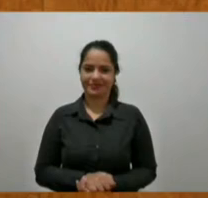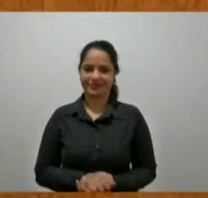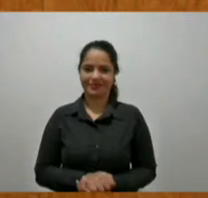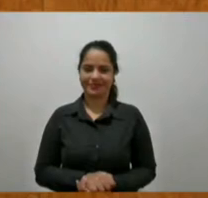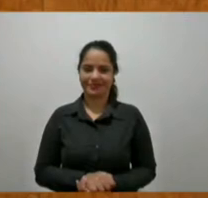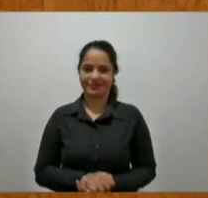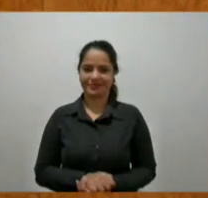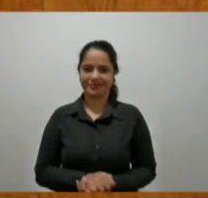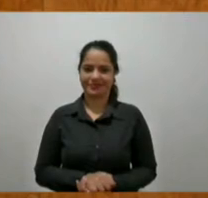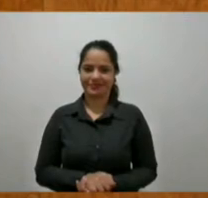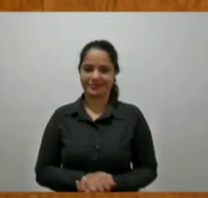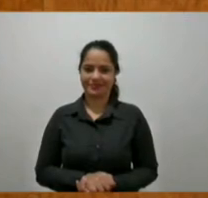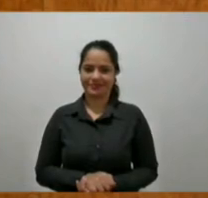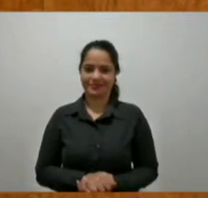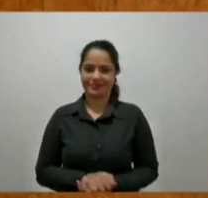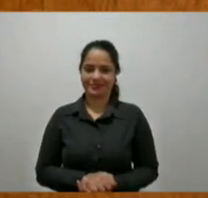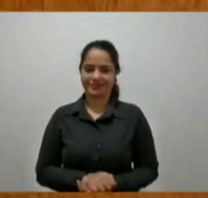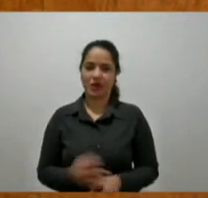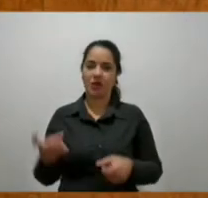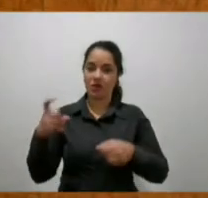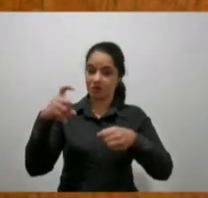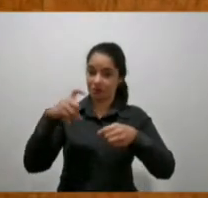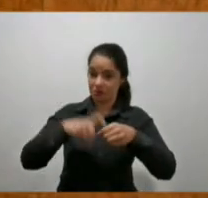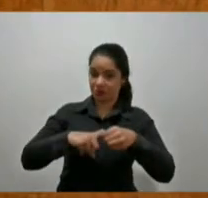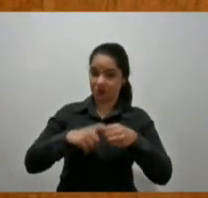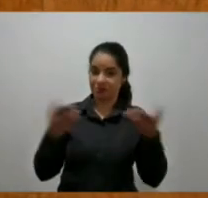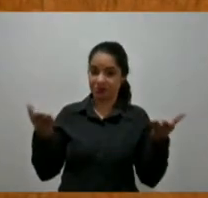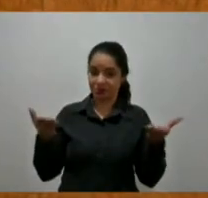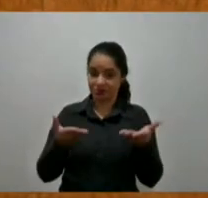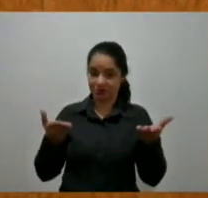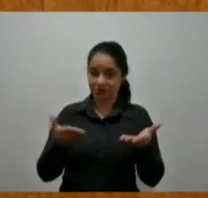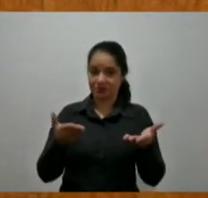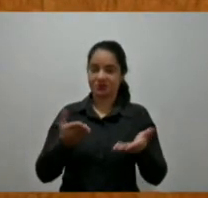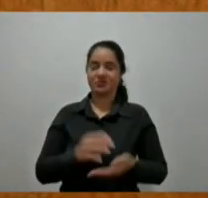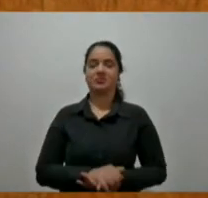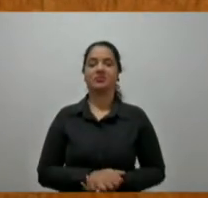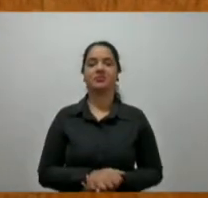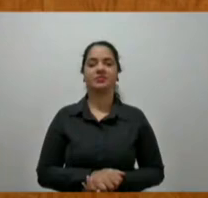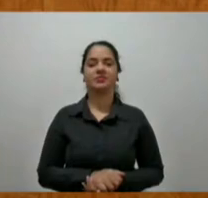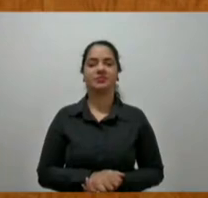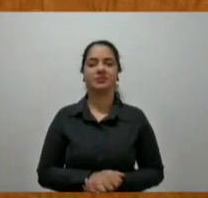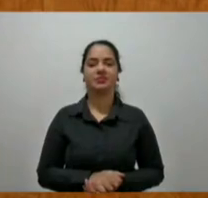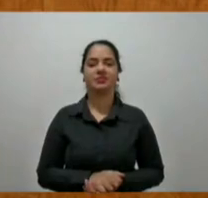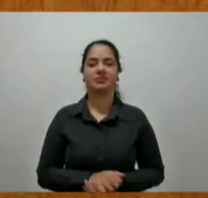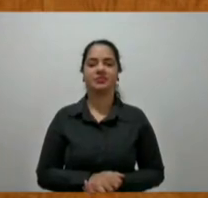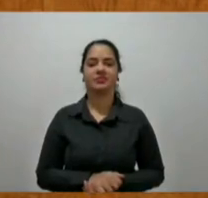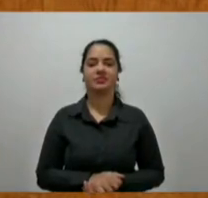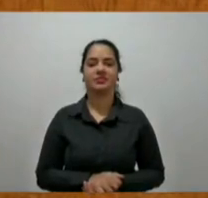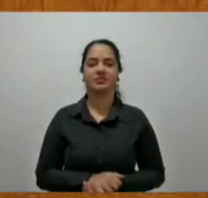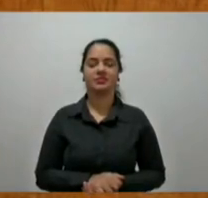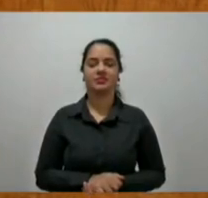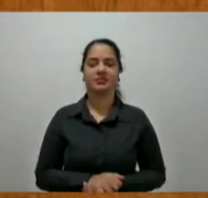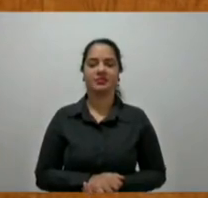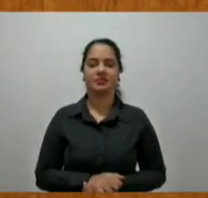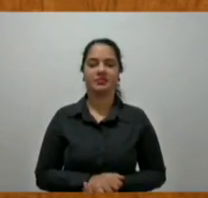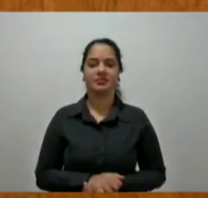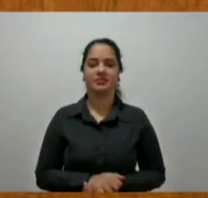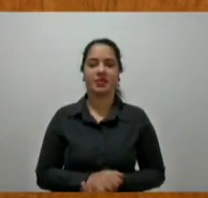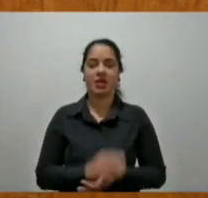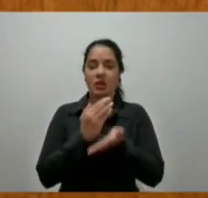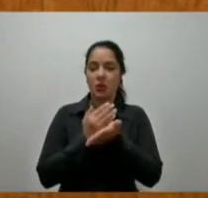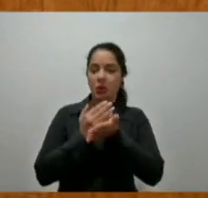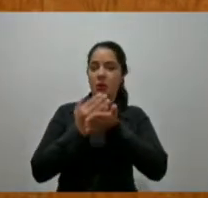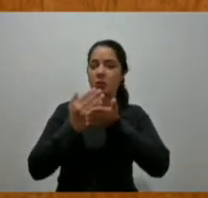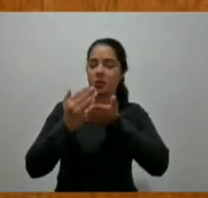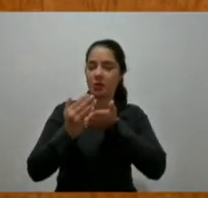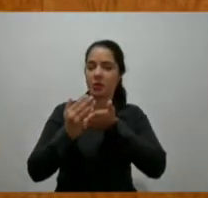Estamos de volta aqui agora. Antes de começar o nosso primeiro painel do dia, vamos assistir a um breve